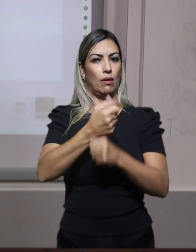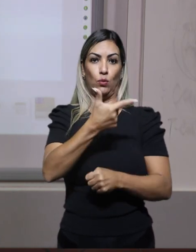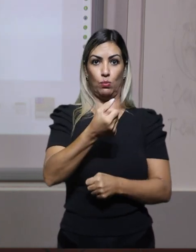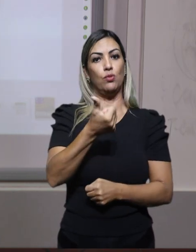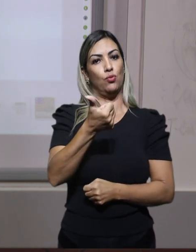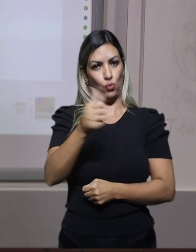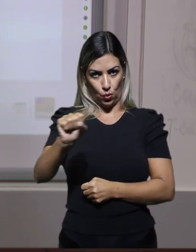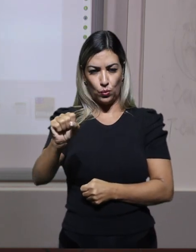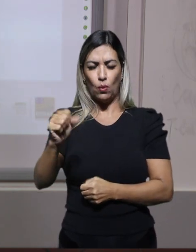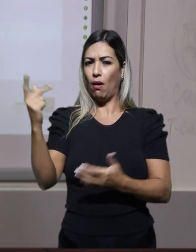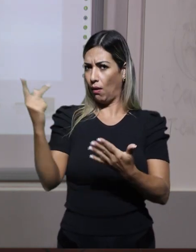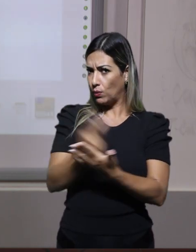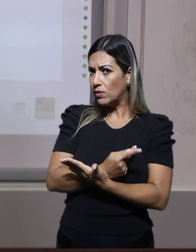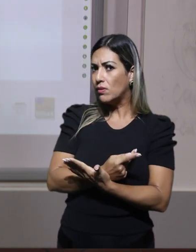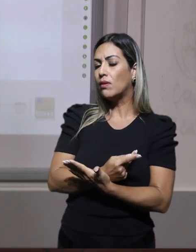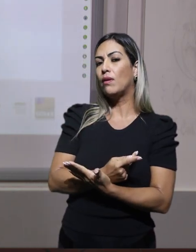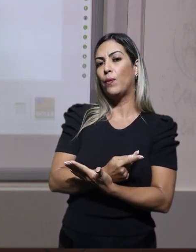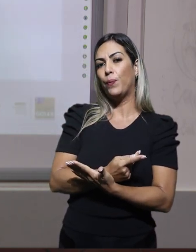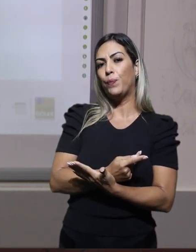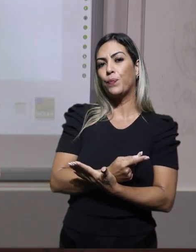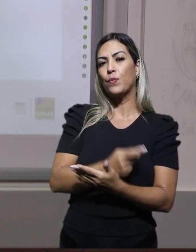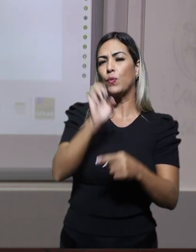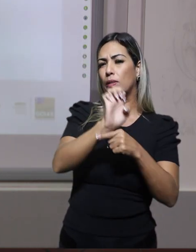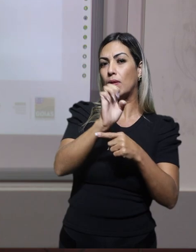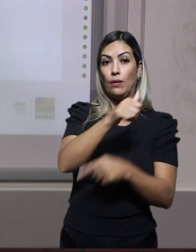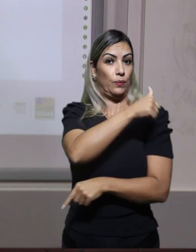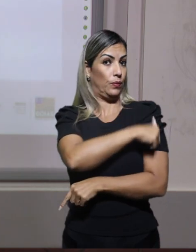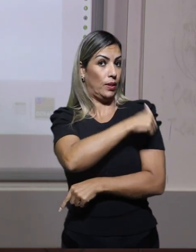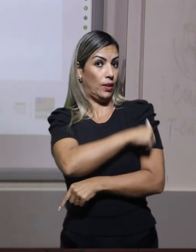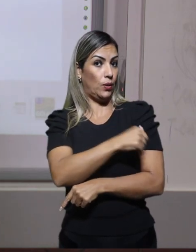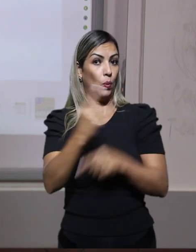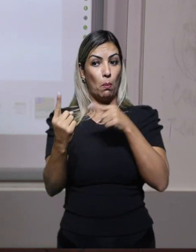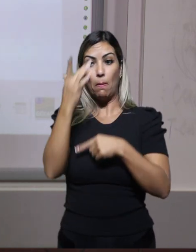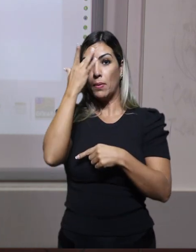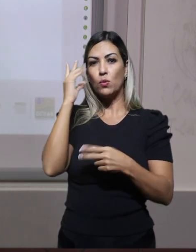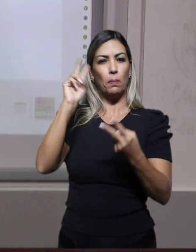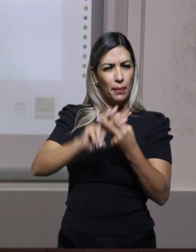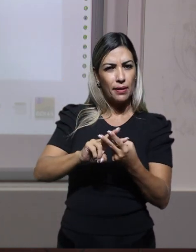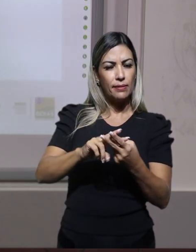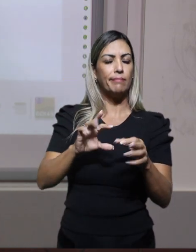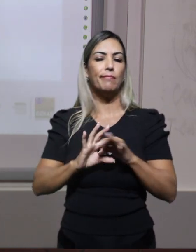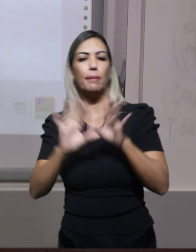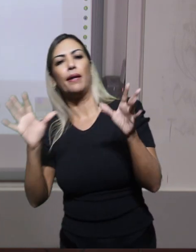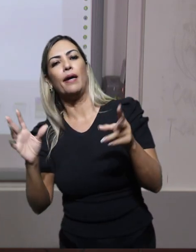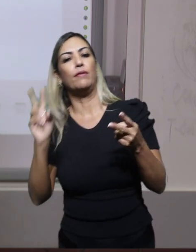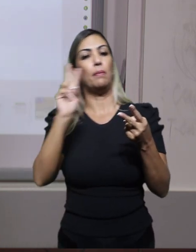2018, havia, salvo engano, no estado do Rio de Janeiro, uma pessoa que era presa e